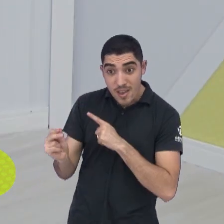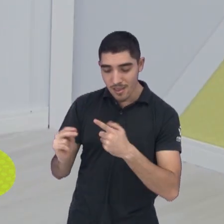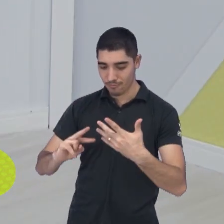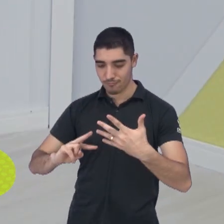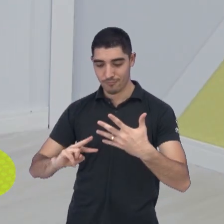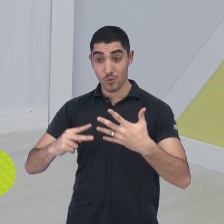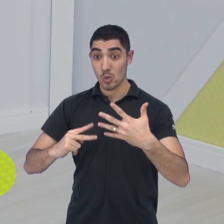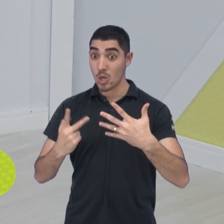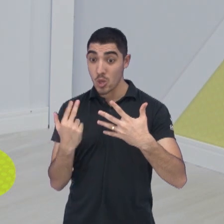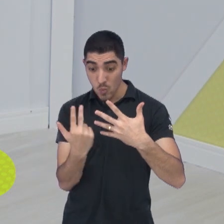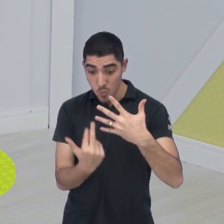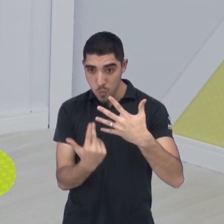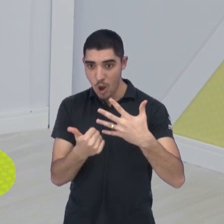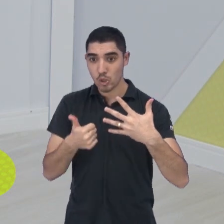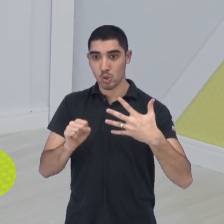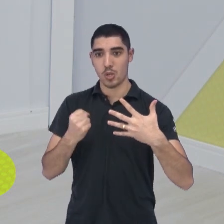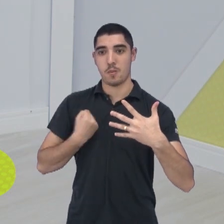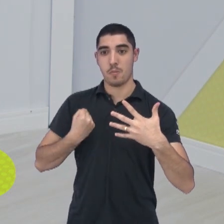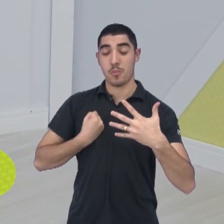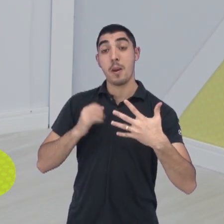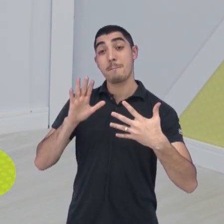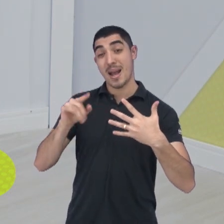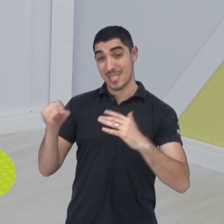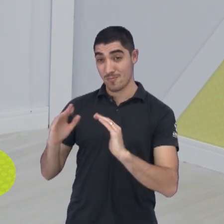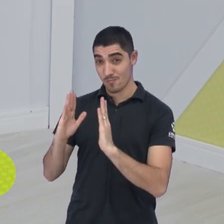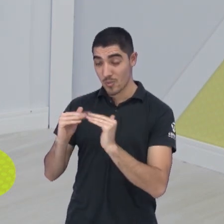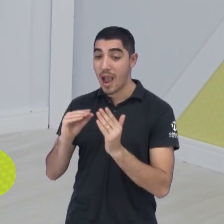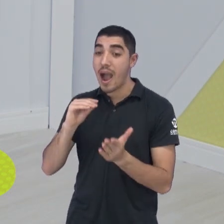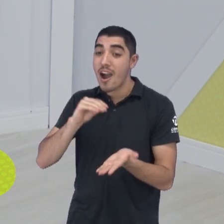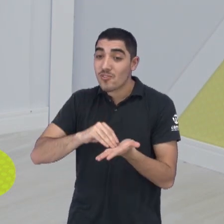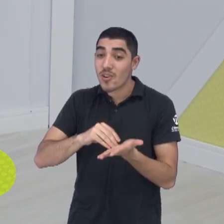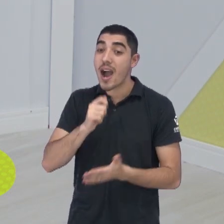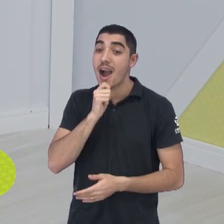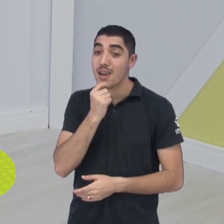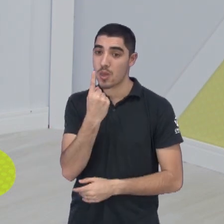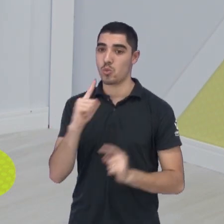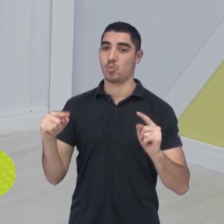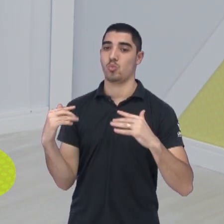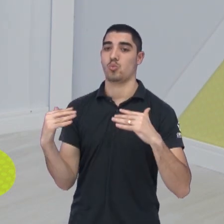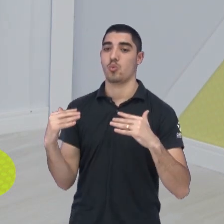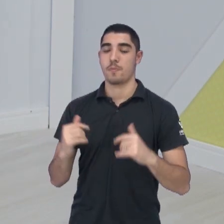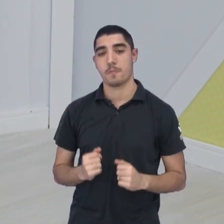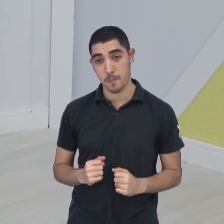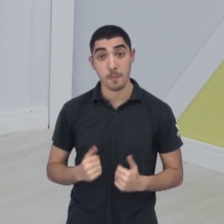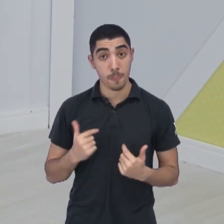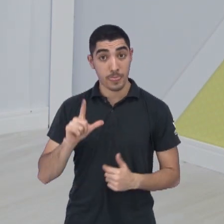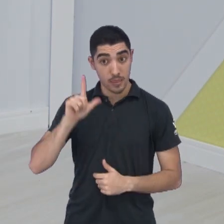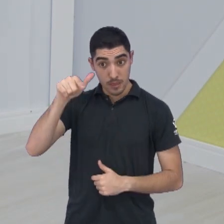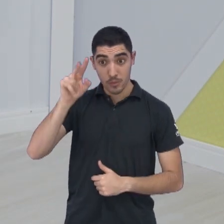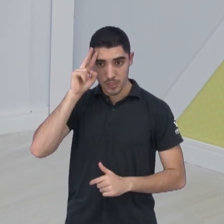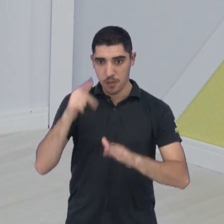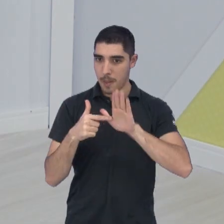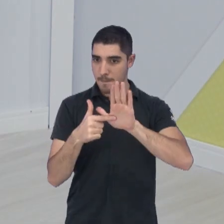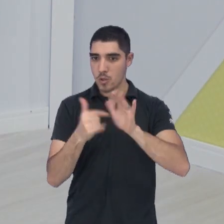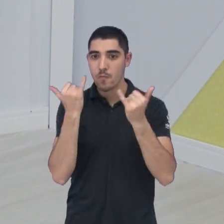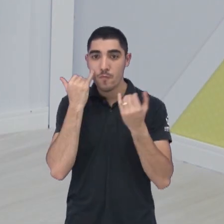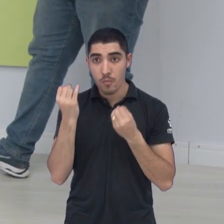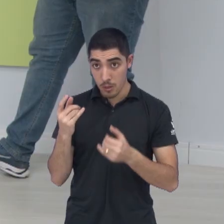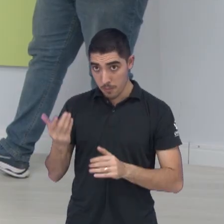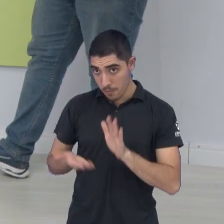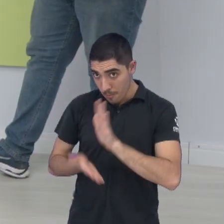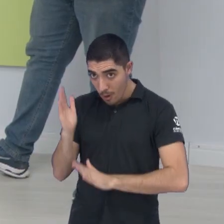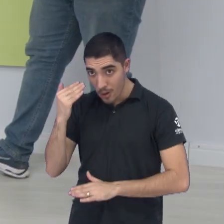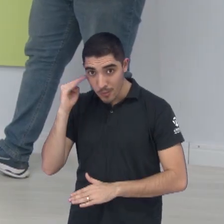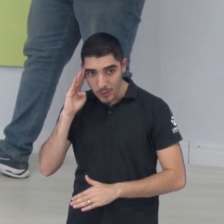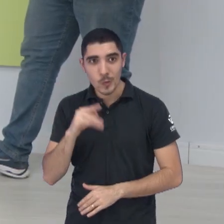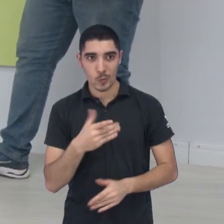equipes em 18 pontos, mas o Barateiro tem um jogo a menos em relação ao São José, tá certo? Segunda-feira, todos os detalhes. Brunão, vamos embora? Vamos embora. Hoje